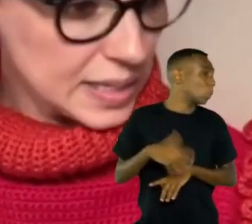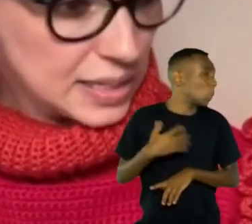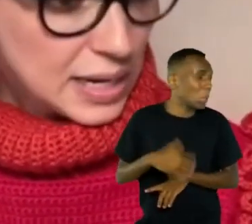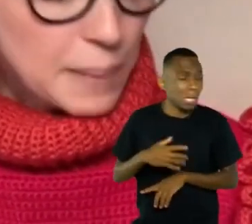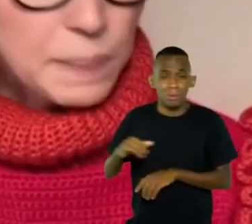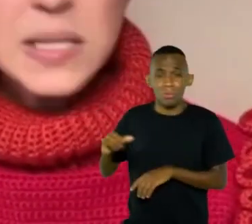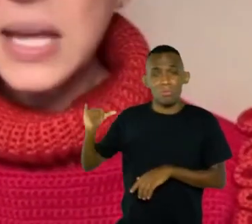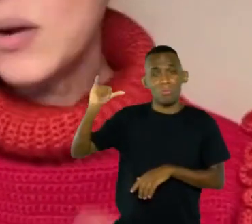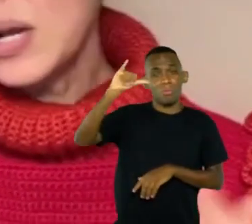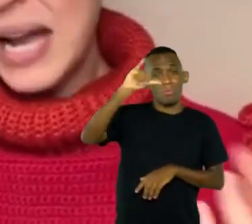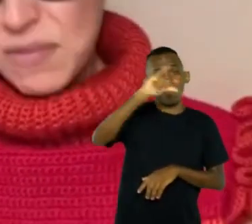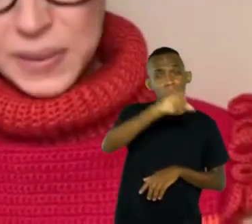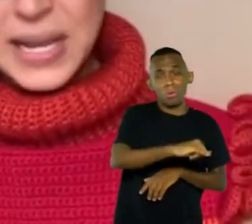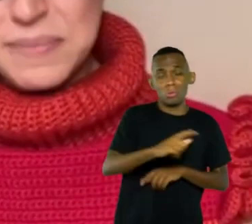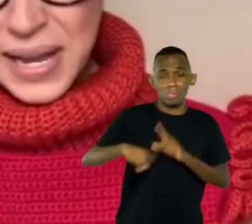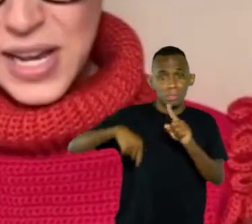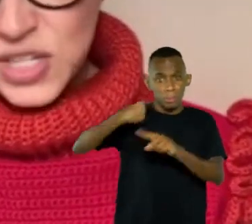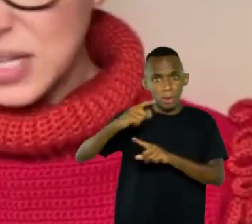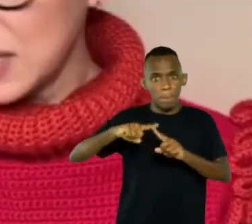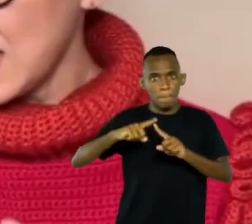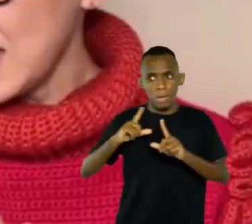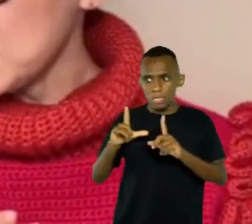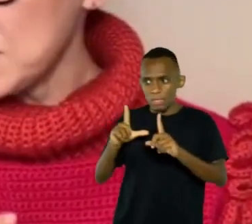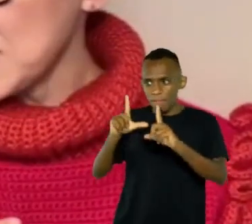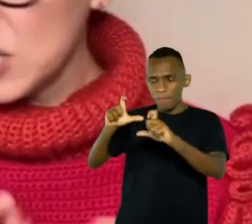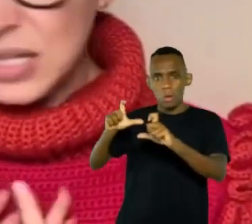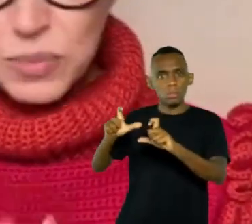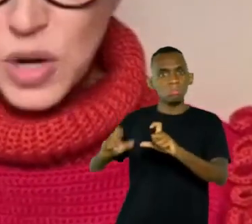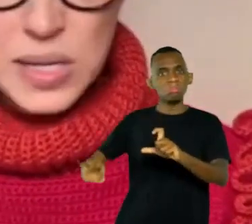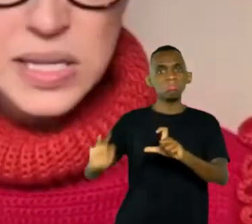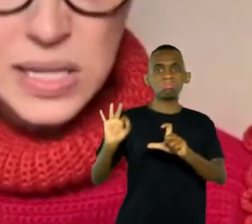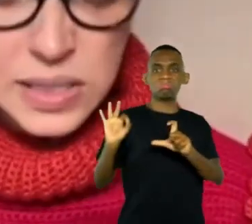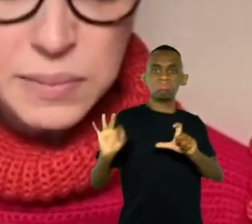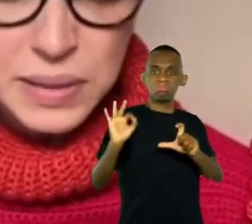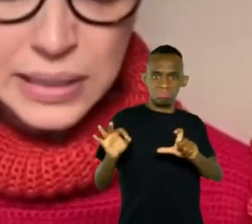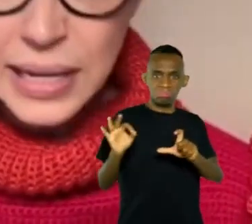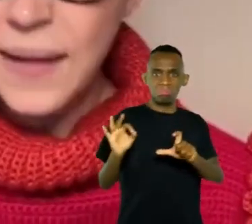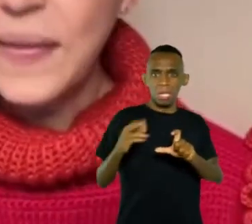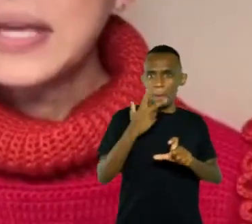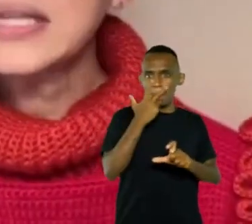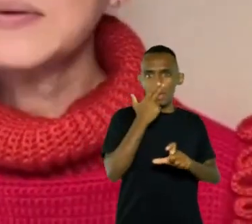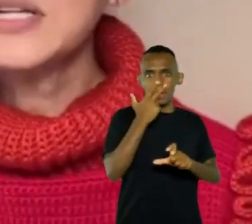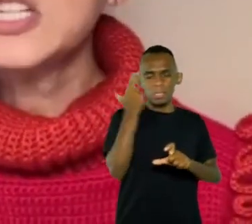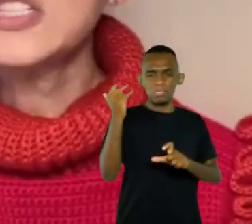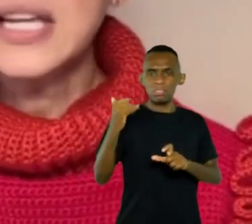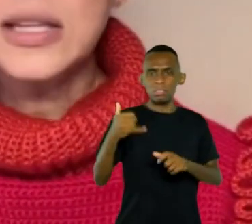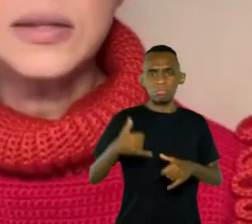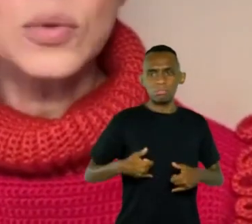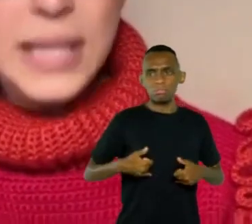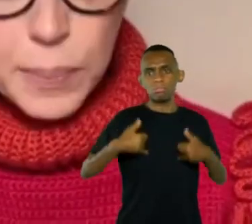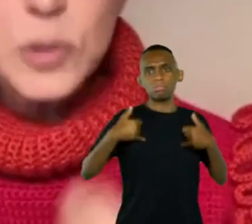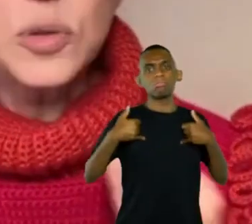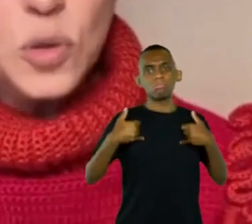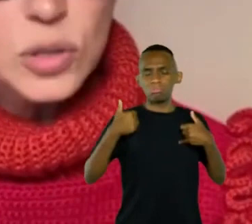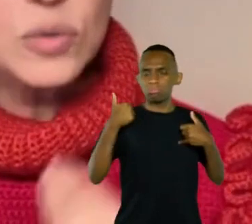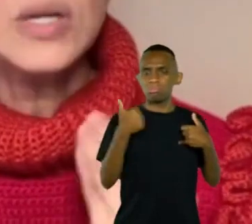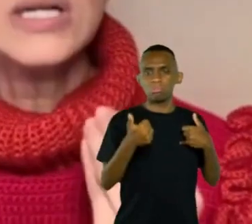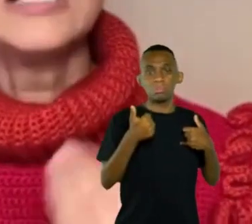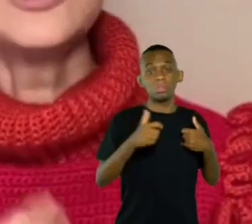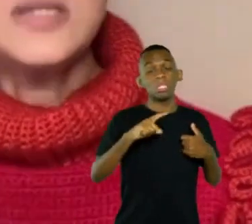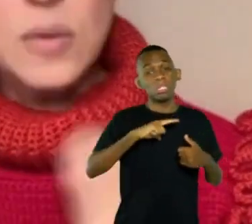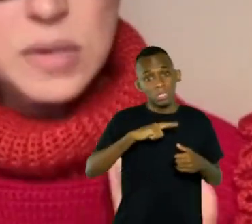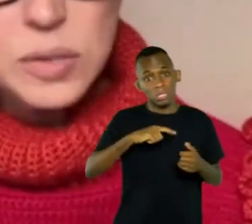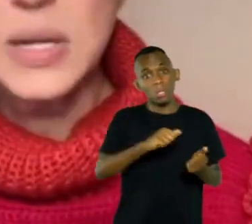para casa. Mas quem olhava para aquela imagem era uma imagem glamurosíssima, né? Então a gente tem o tempo